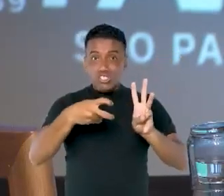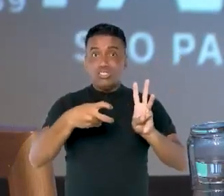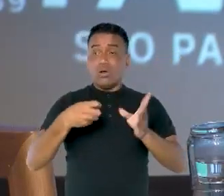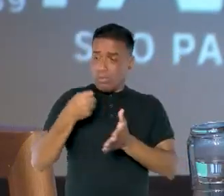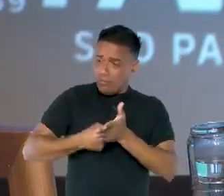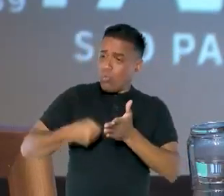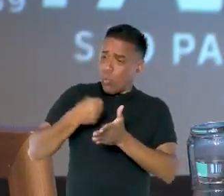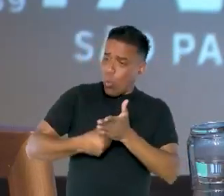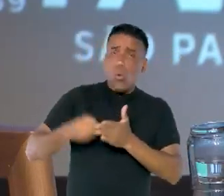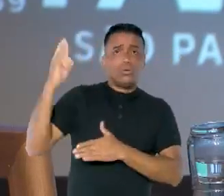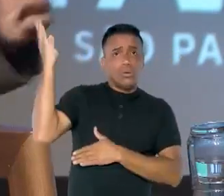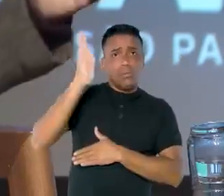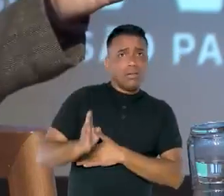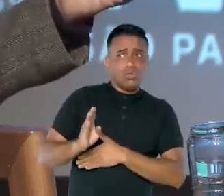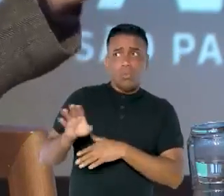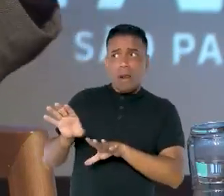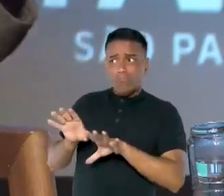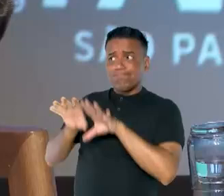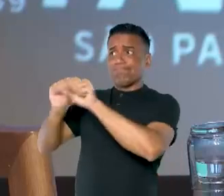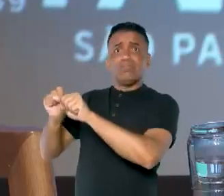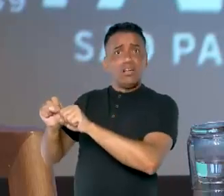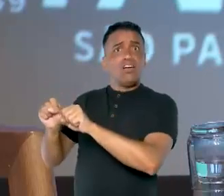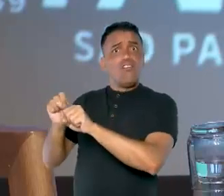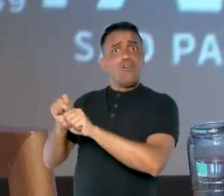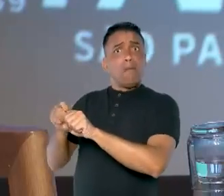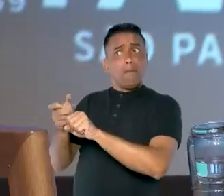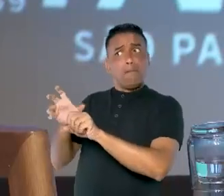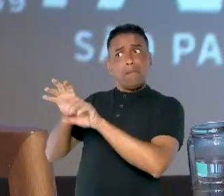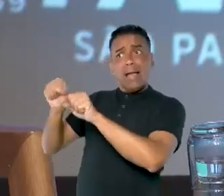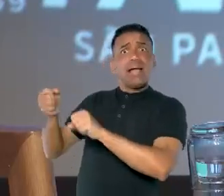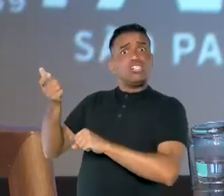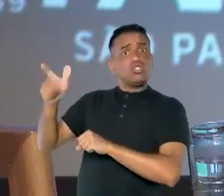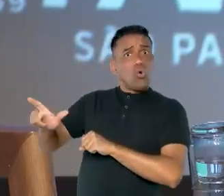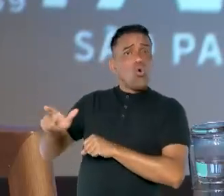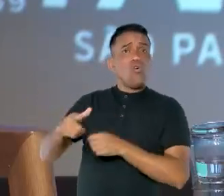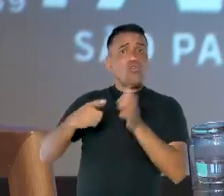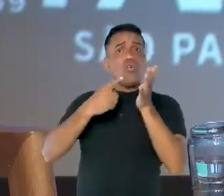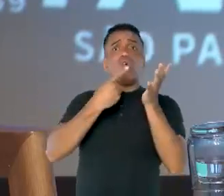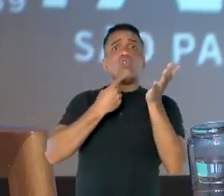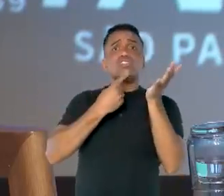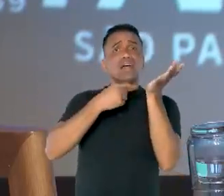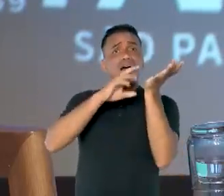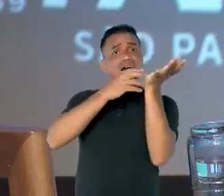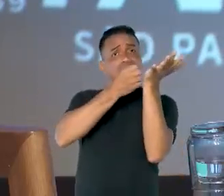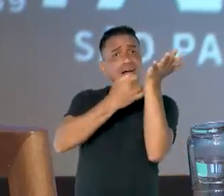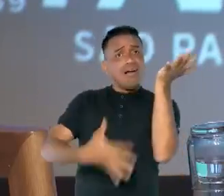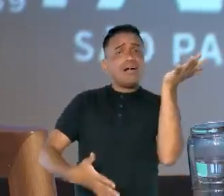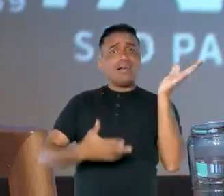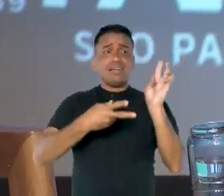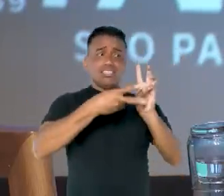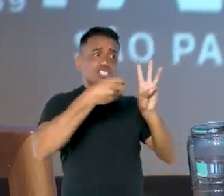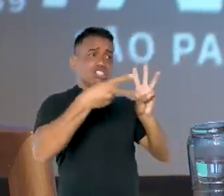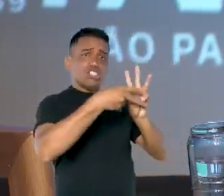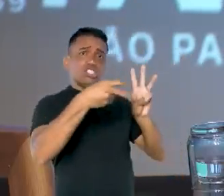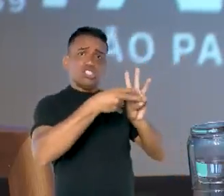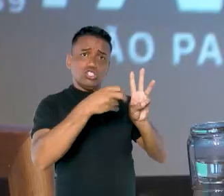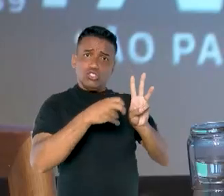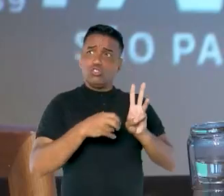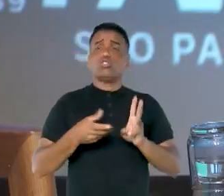pelo Brasil para recuperar esse sangue dos Estados Unidos. O sangue voltou. O